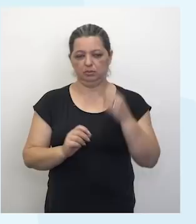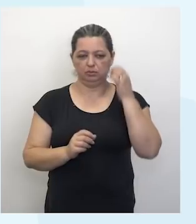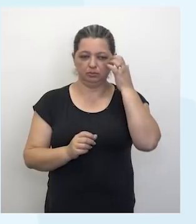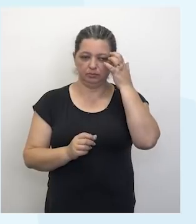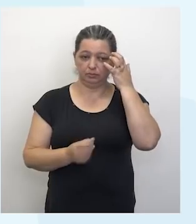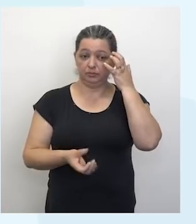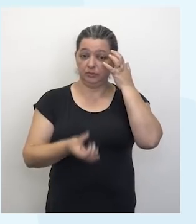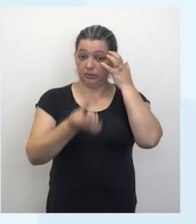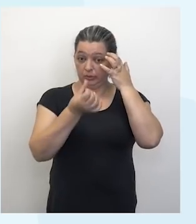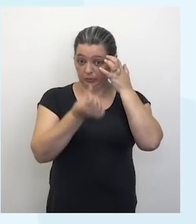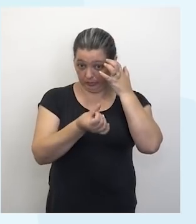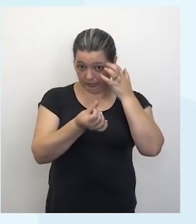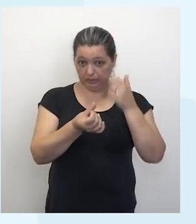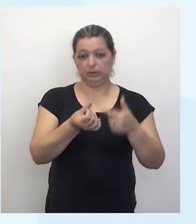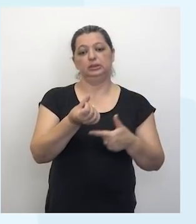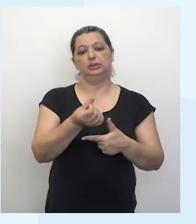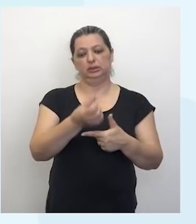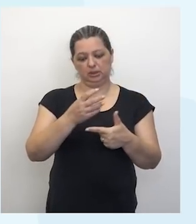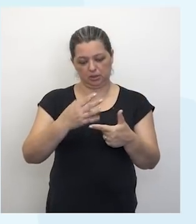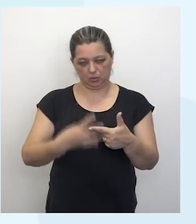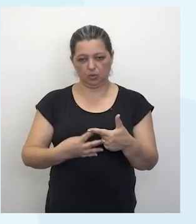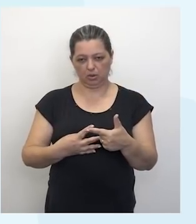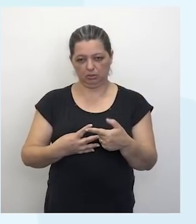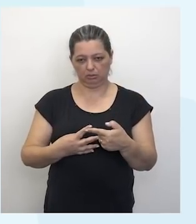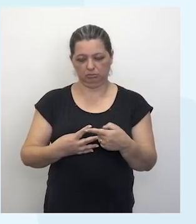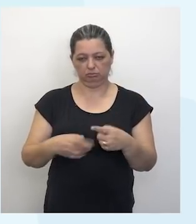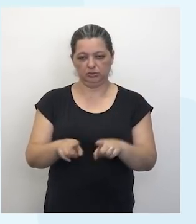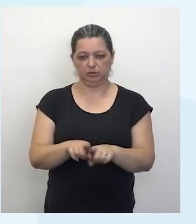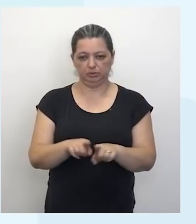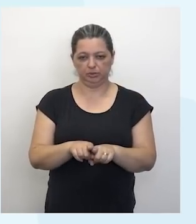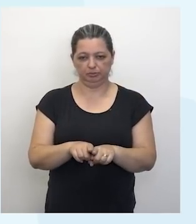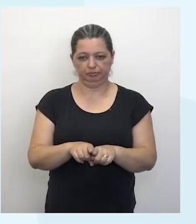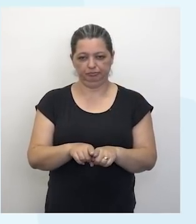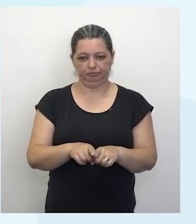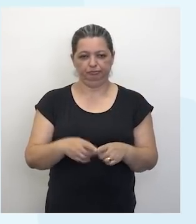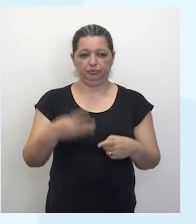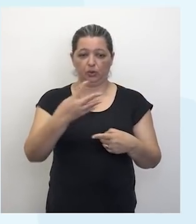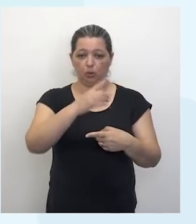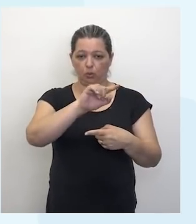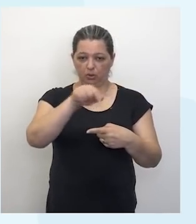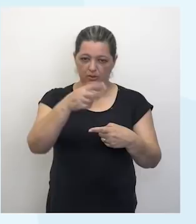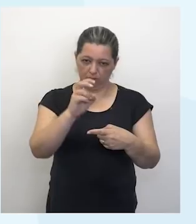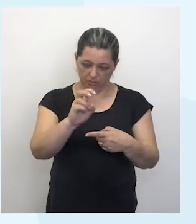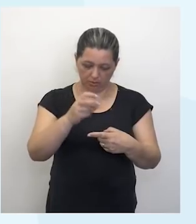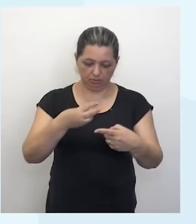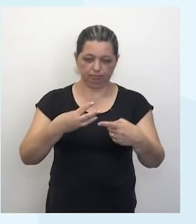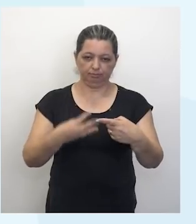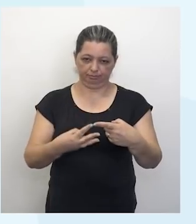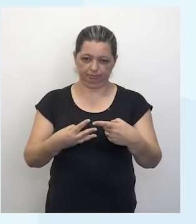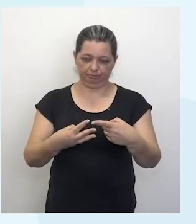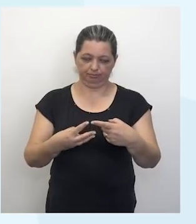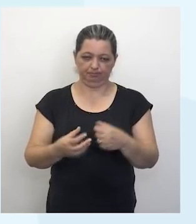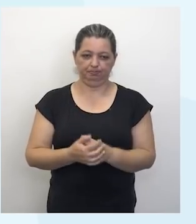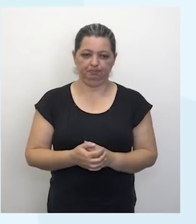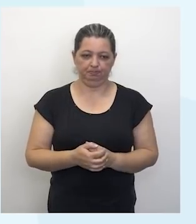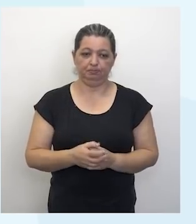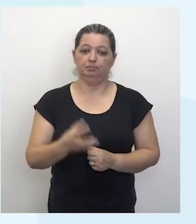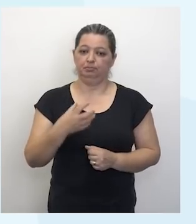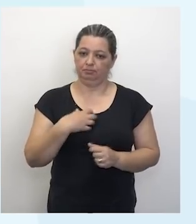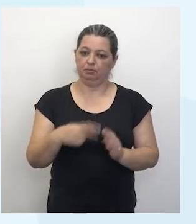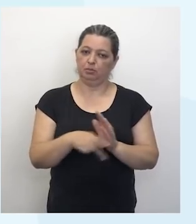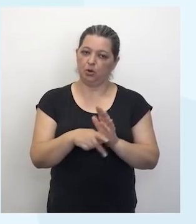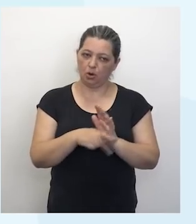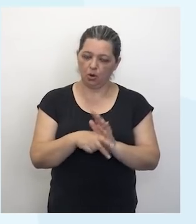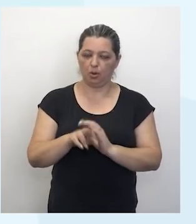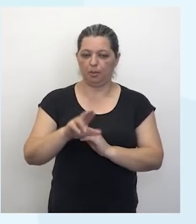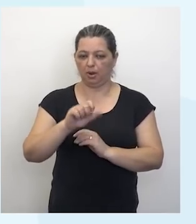vez maior que o 4 e o 4,5 é uma vez e meia a mais que o 3. Isso que é a razão de